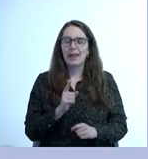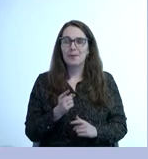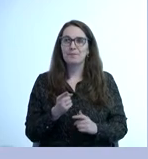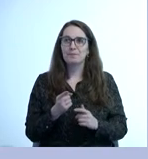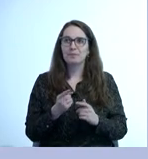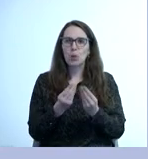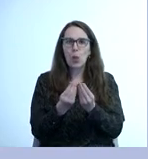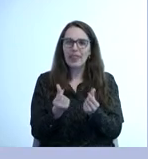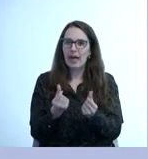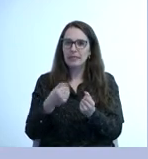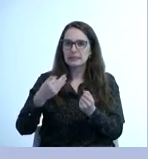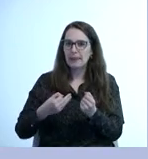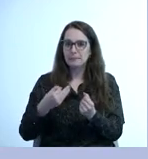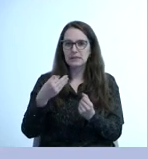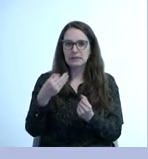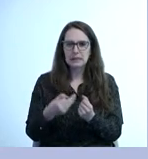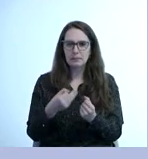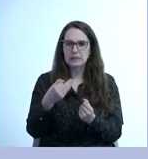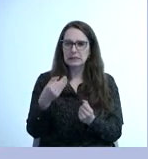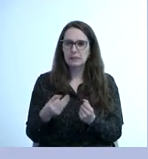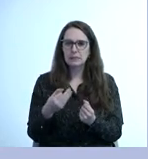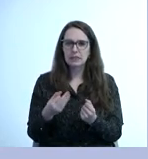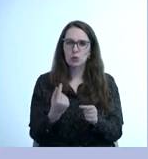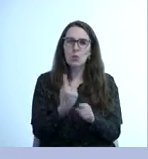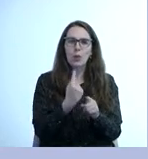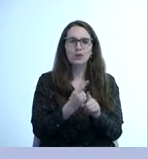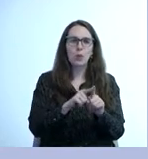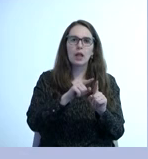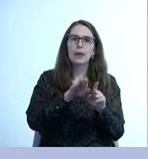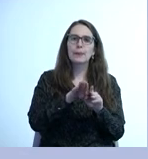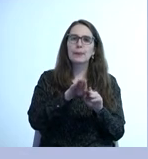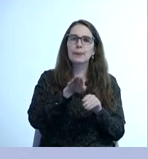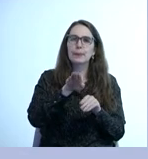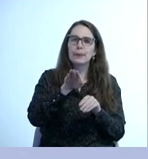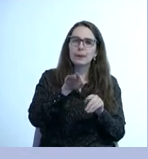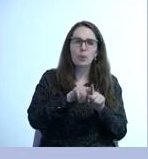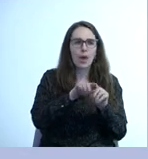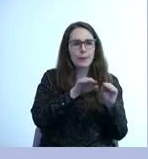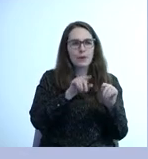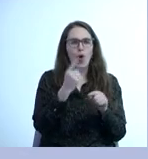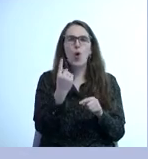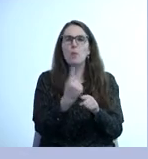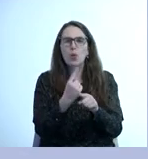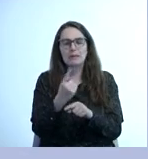na qualidade. Realmente não se encontra uma obra que se diga esta é falhada.